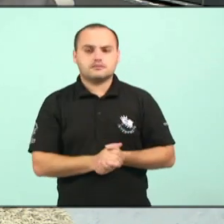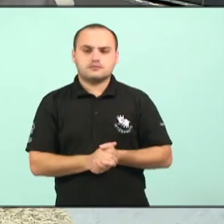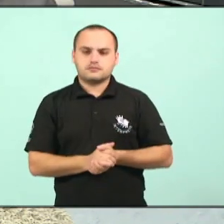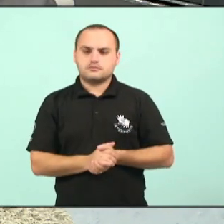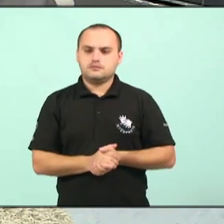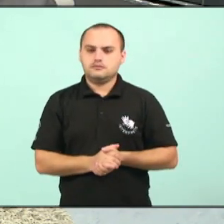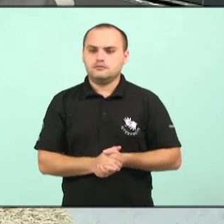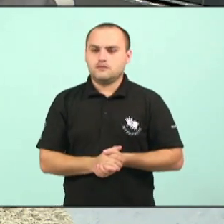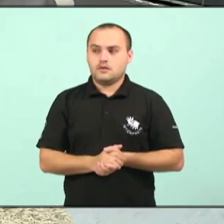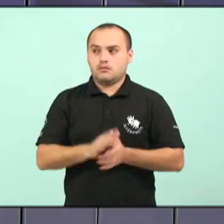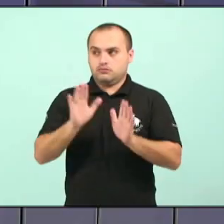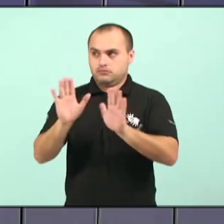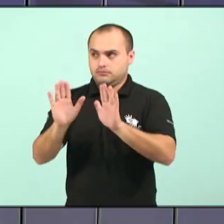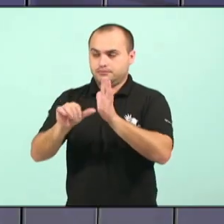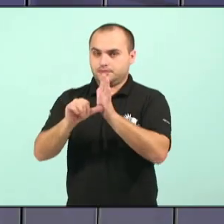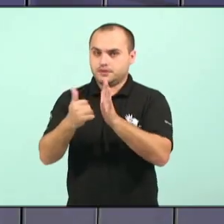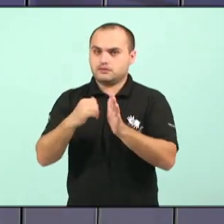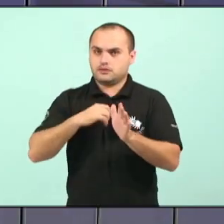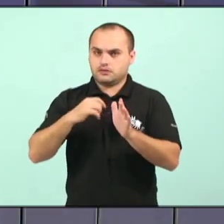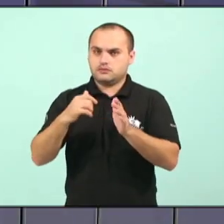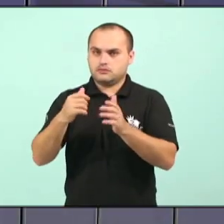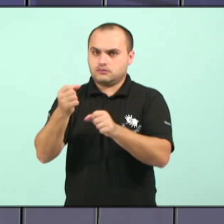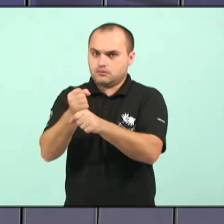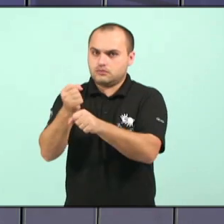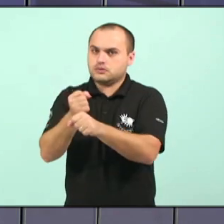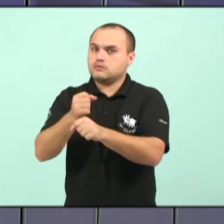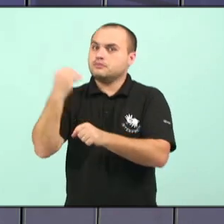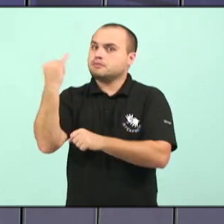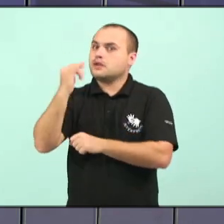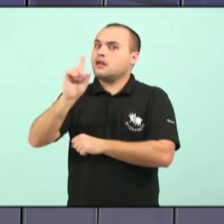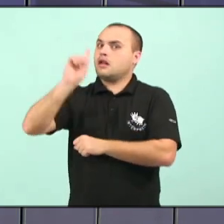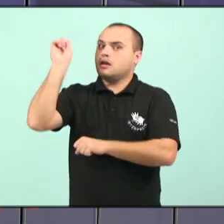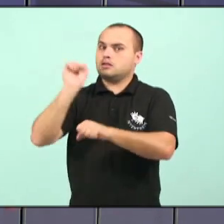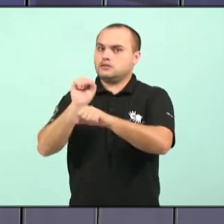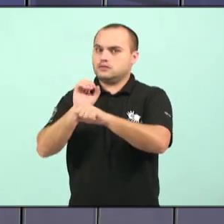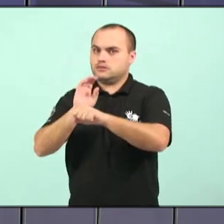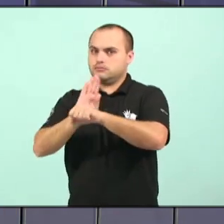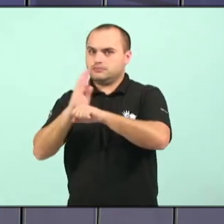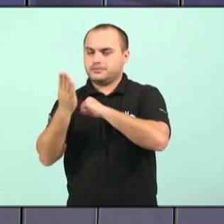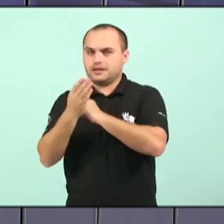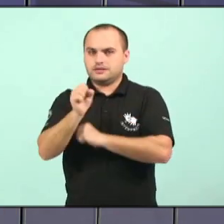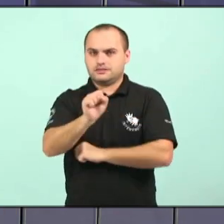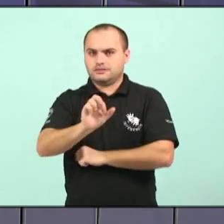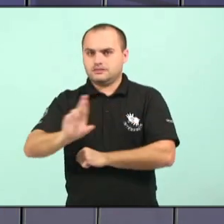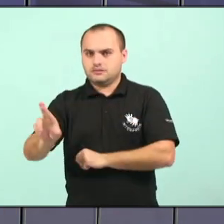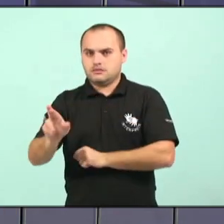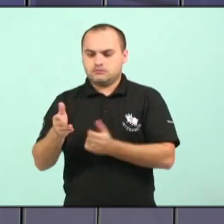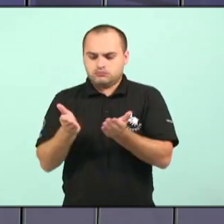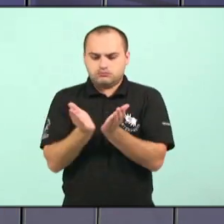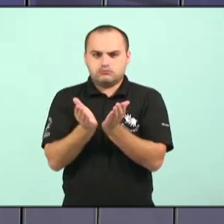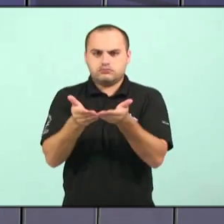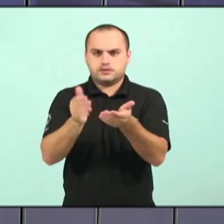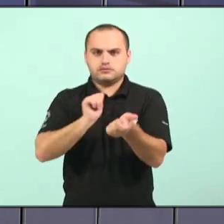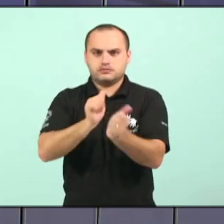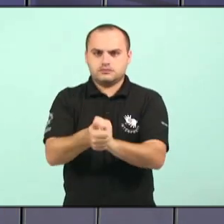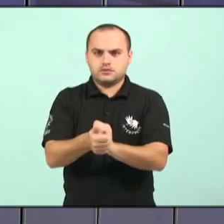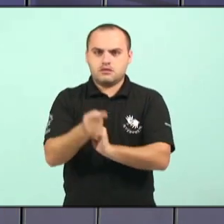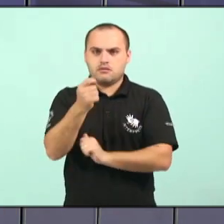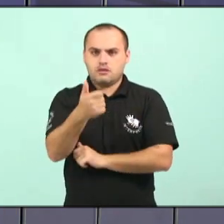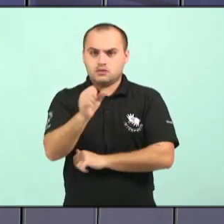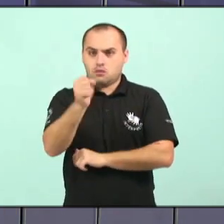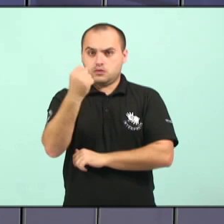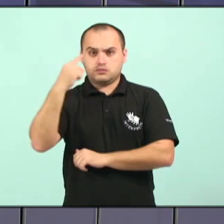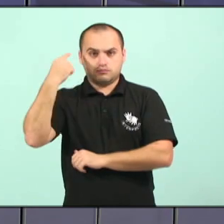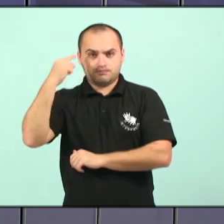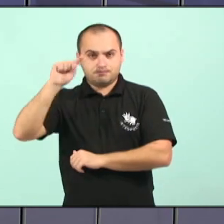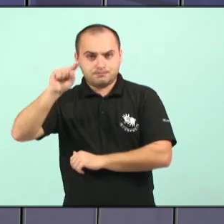obras realmente importantes para a comunidade. Vou dar um exemplo da obra de Santa Regina. Uma praça esportiva, coisa que não tinha lá, a população, quase 8 mil moradores